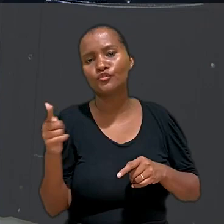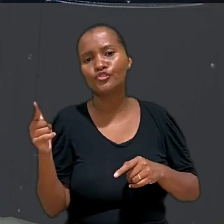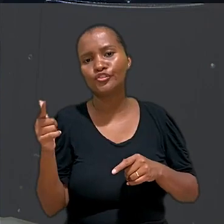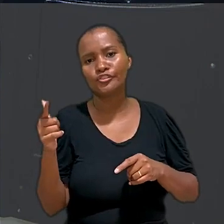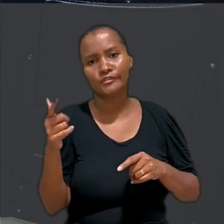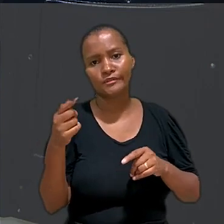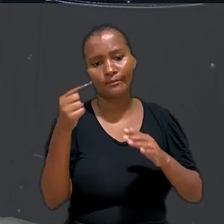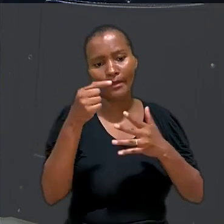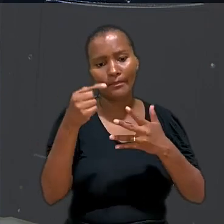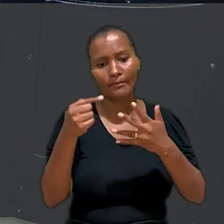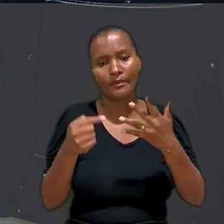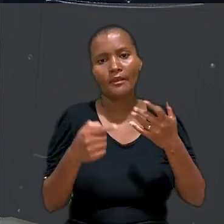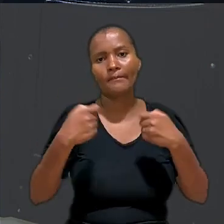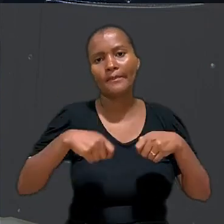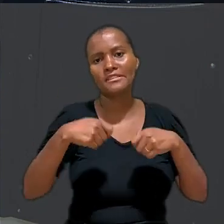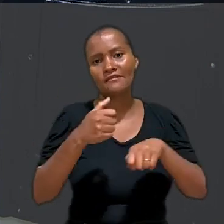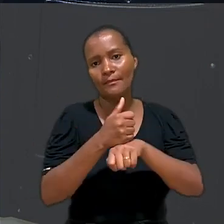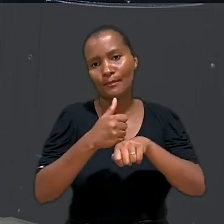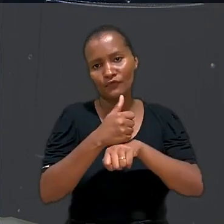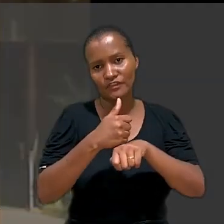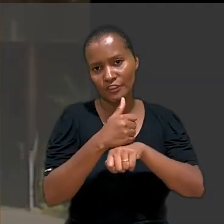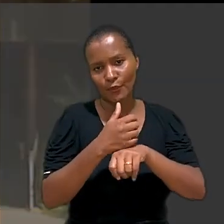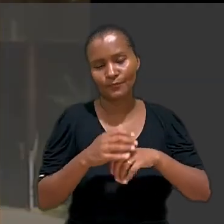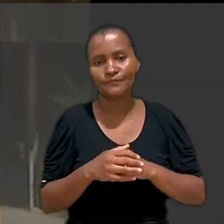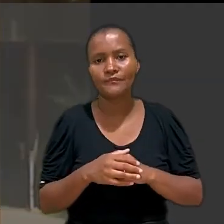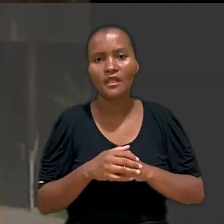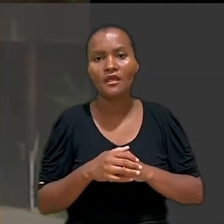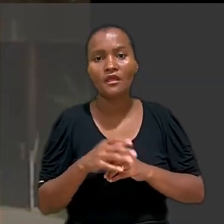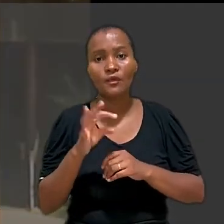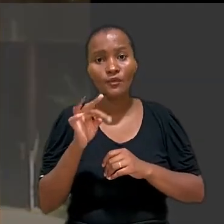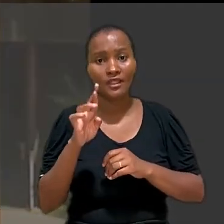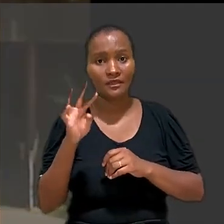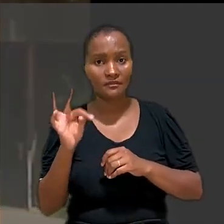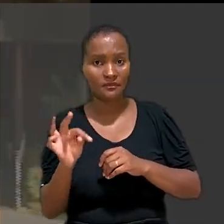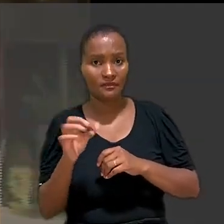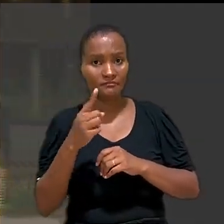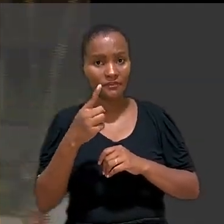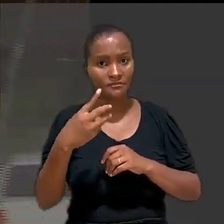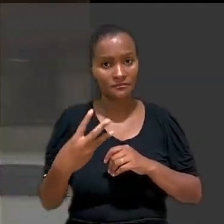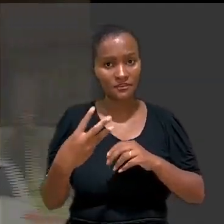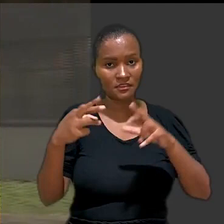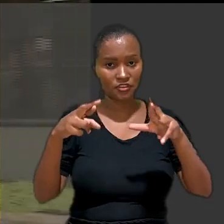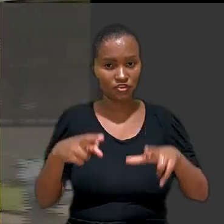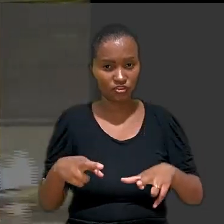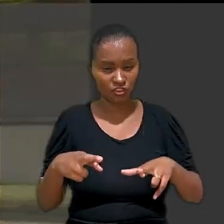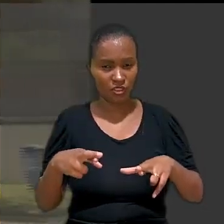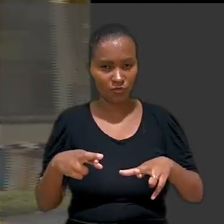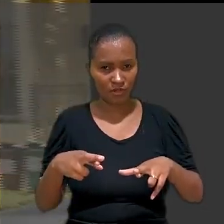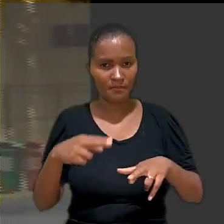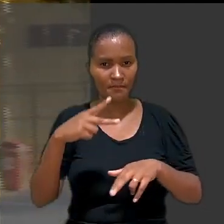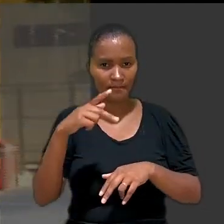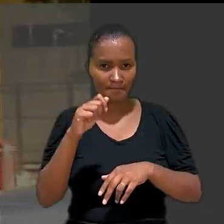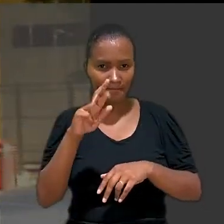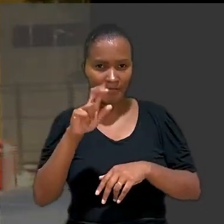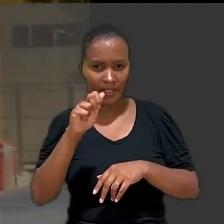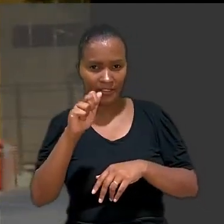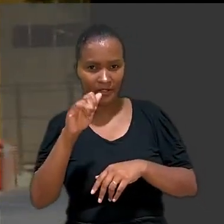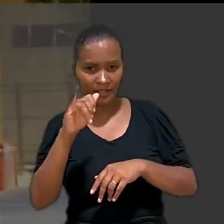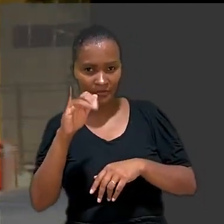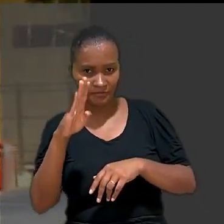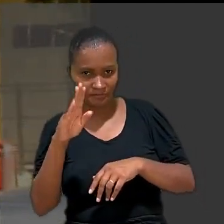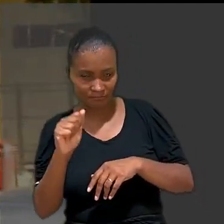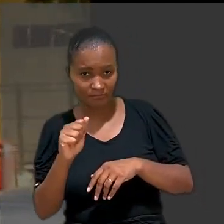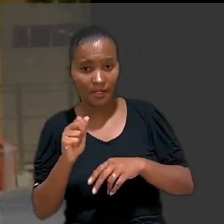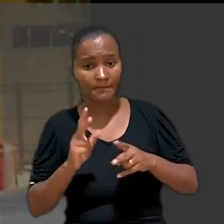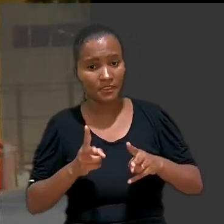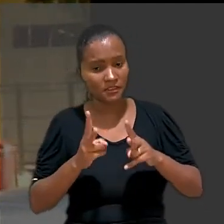os requisitos necessários para o cargo. O Tribunal Regional do Trabalho da 13ª Região, na Paraíba, manteve a decisão